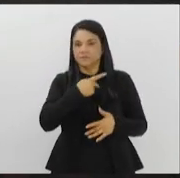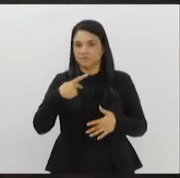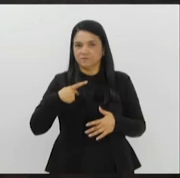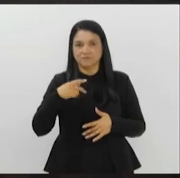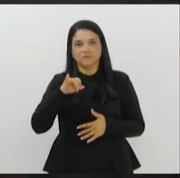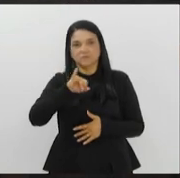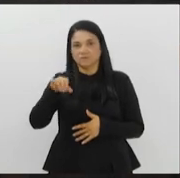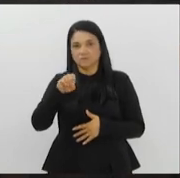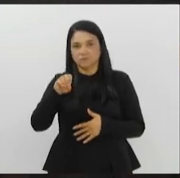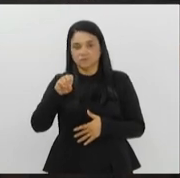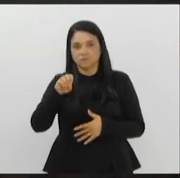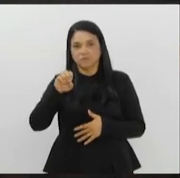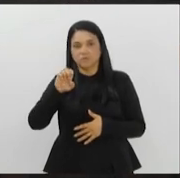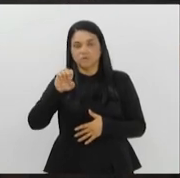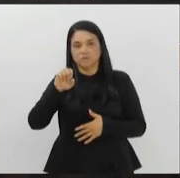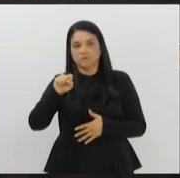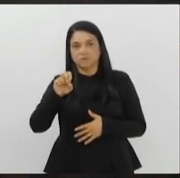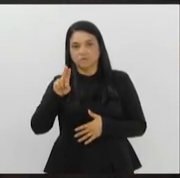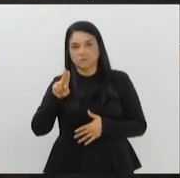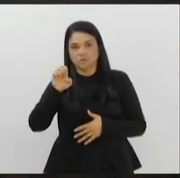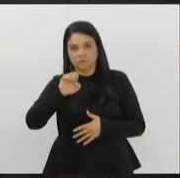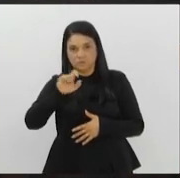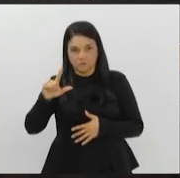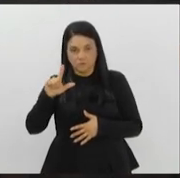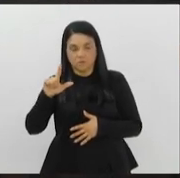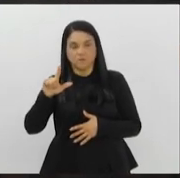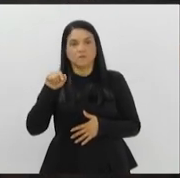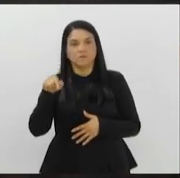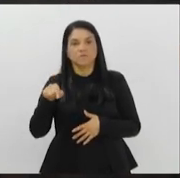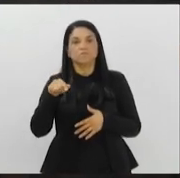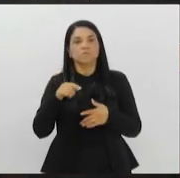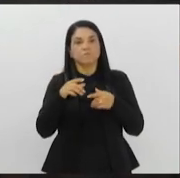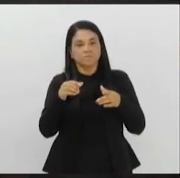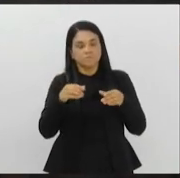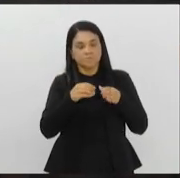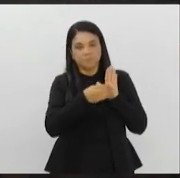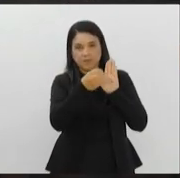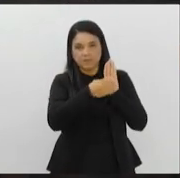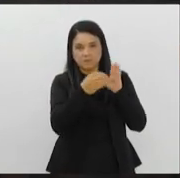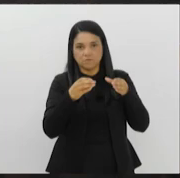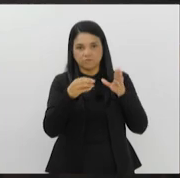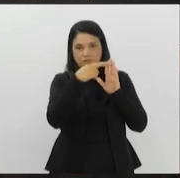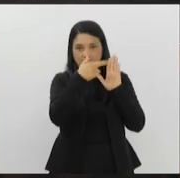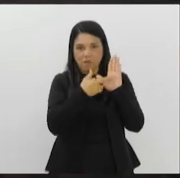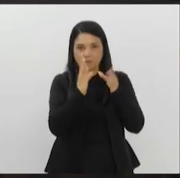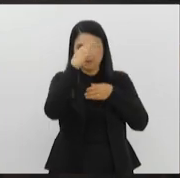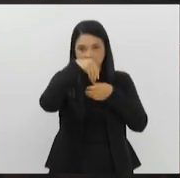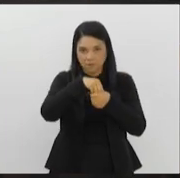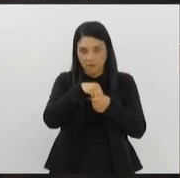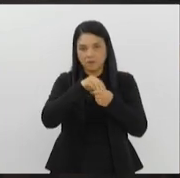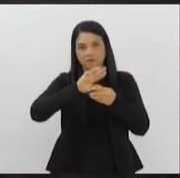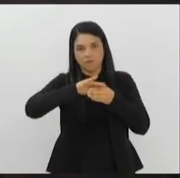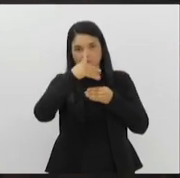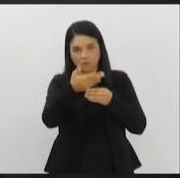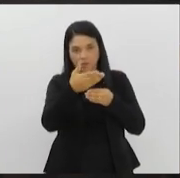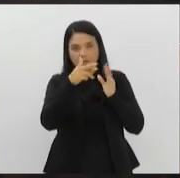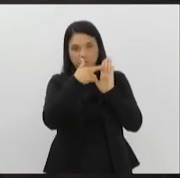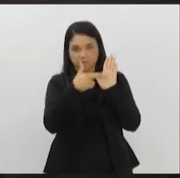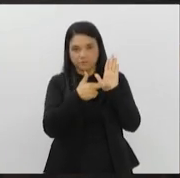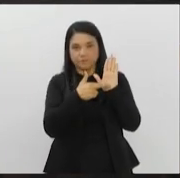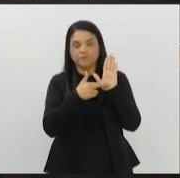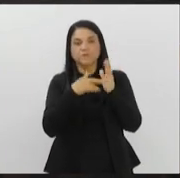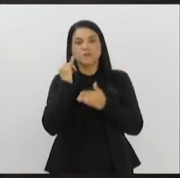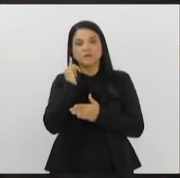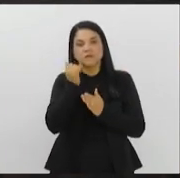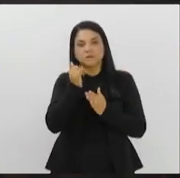Josué Valandro Júnior. Parecer da Comissão de Normas Internas e Proposições Externas, favorável. Relatoria do